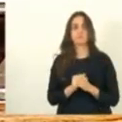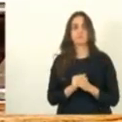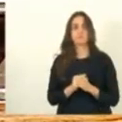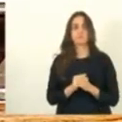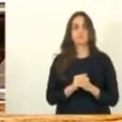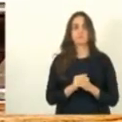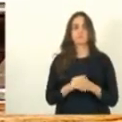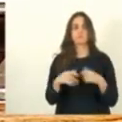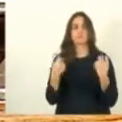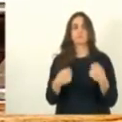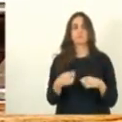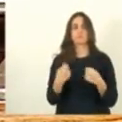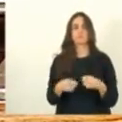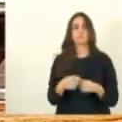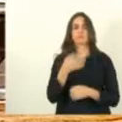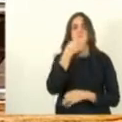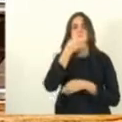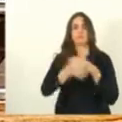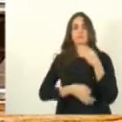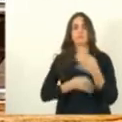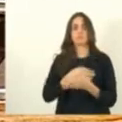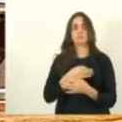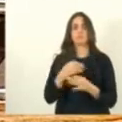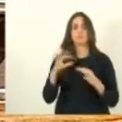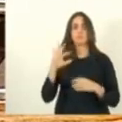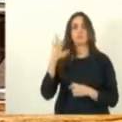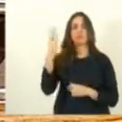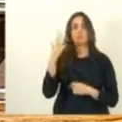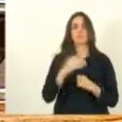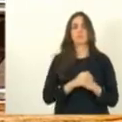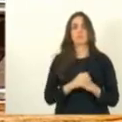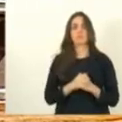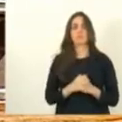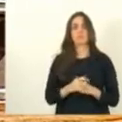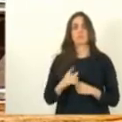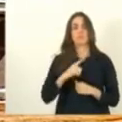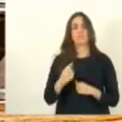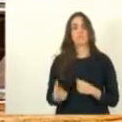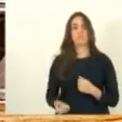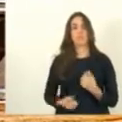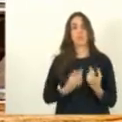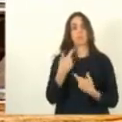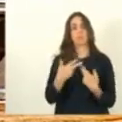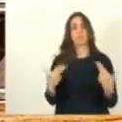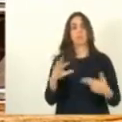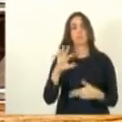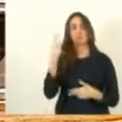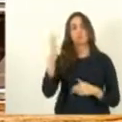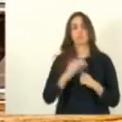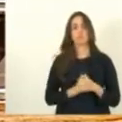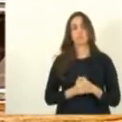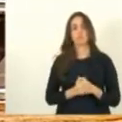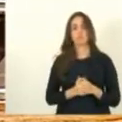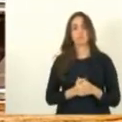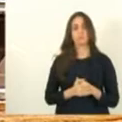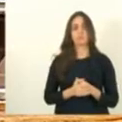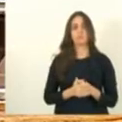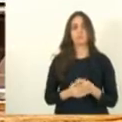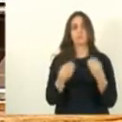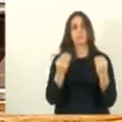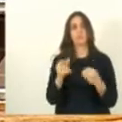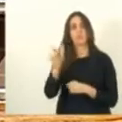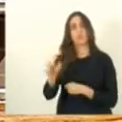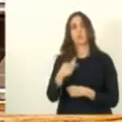publicamente, precisa se manifestar publicamente sobre o que está acontecendo ali. Tem algo acontecendo errado ali. Não é possível que um menino